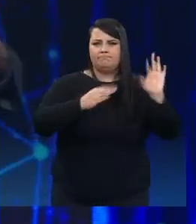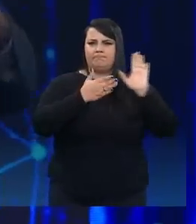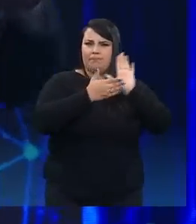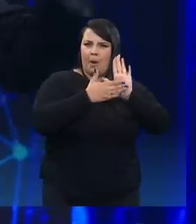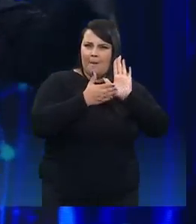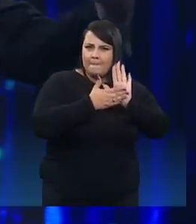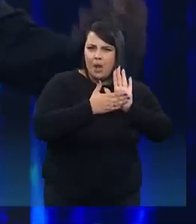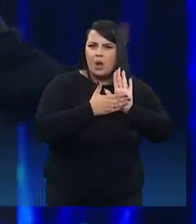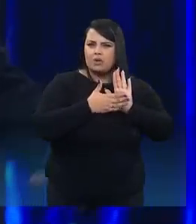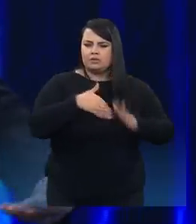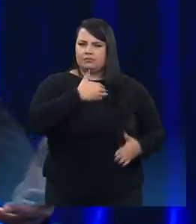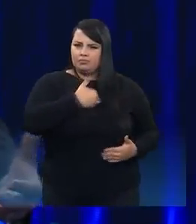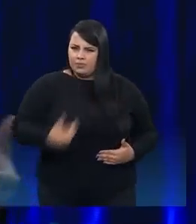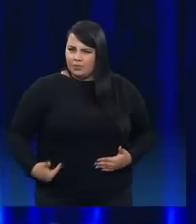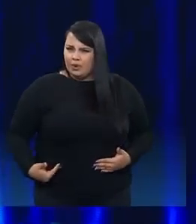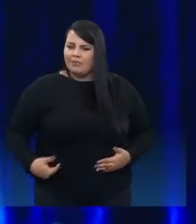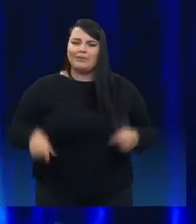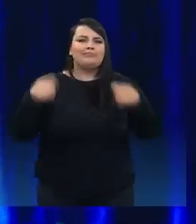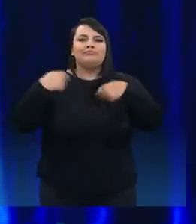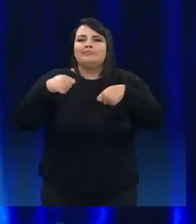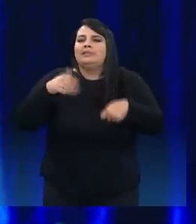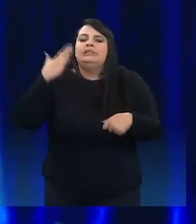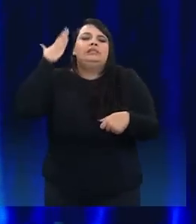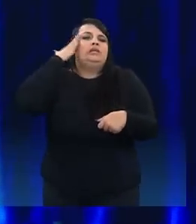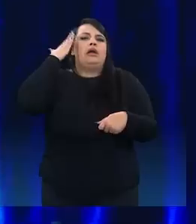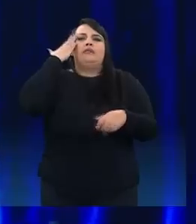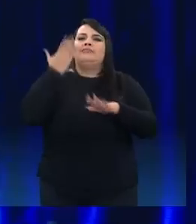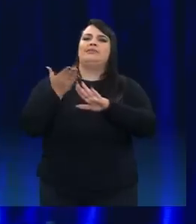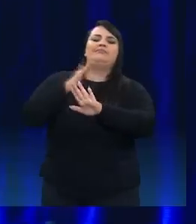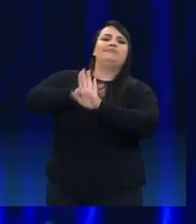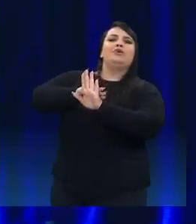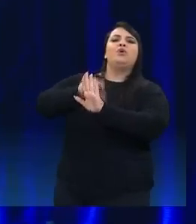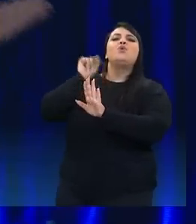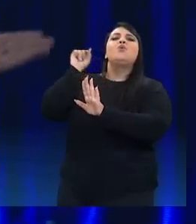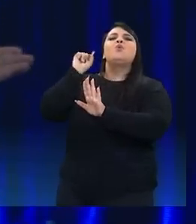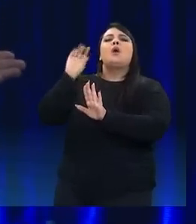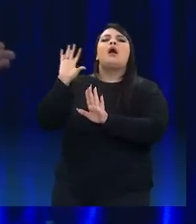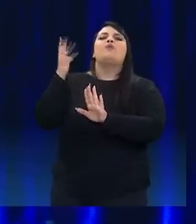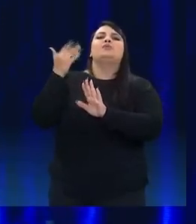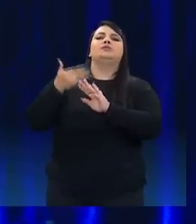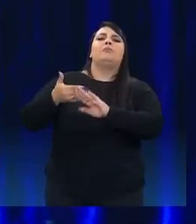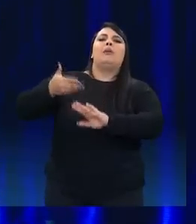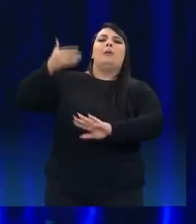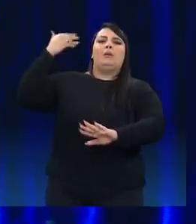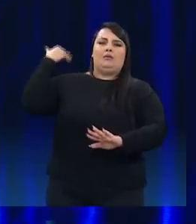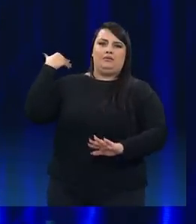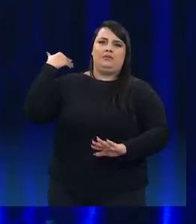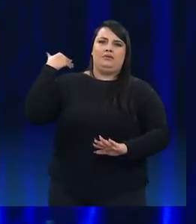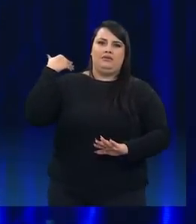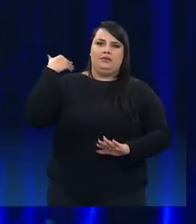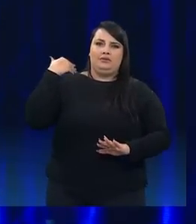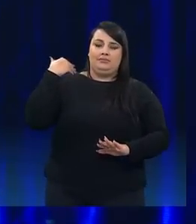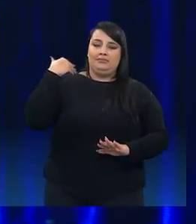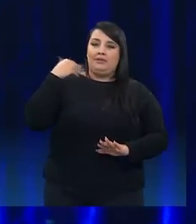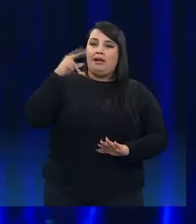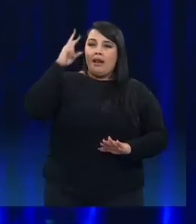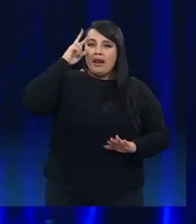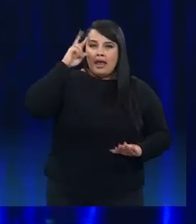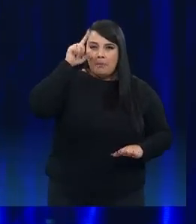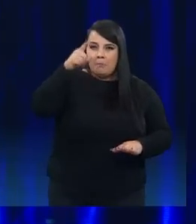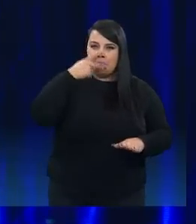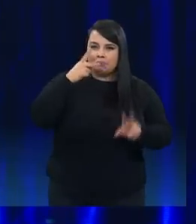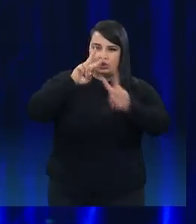se reapropriar do orçamento. Você falou da Dilma, você tem elogiado muito a Dilma, porque você trabalhou 4 anos no governo da